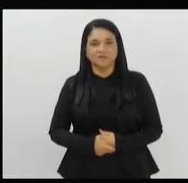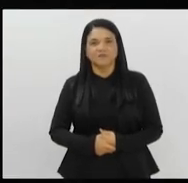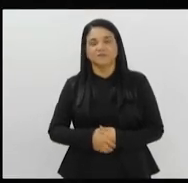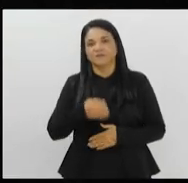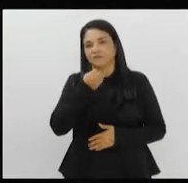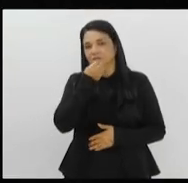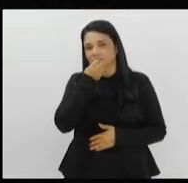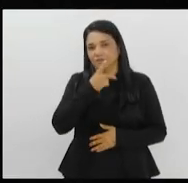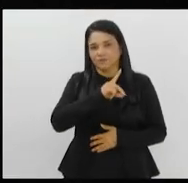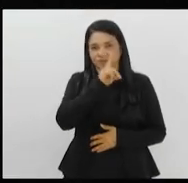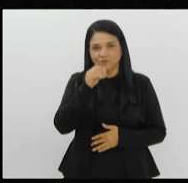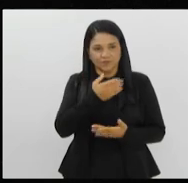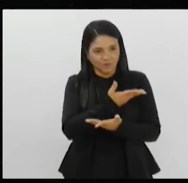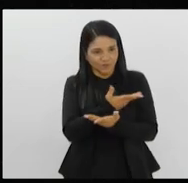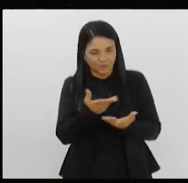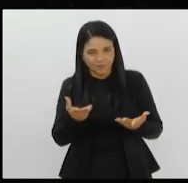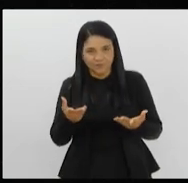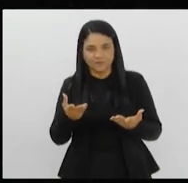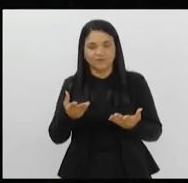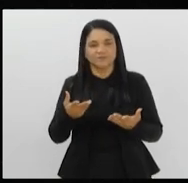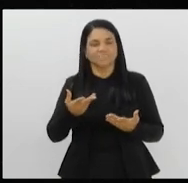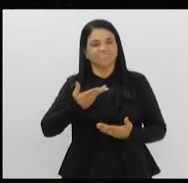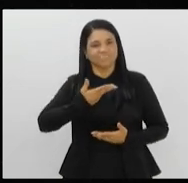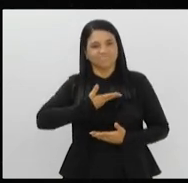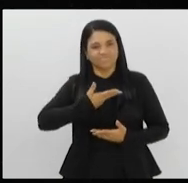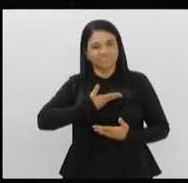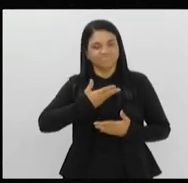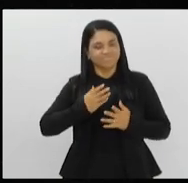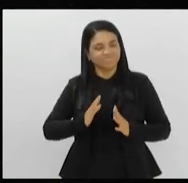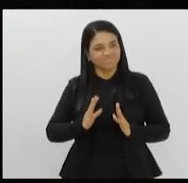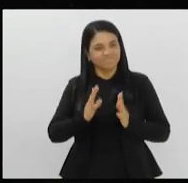Bom dia a todos e a todas. Saudar os nossos queridos